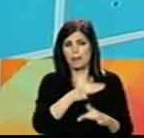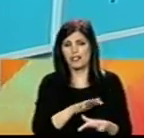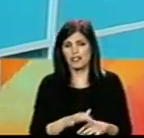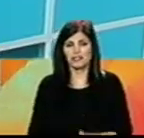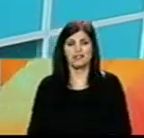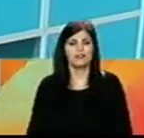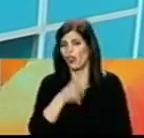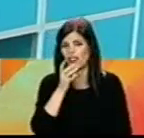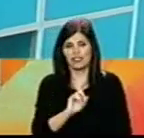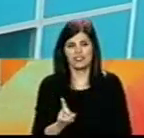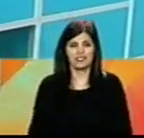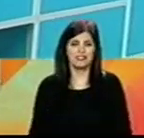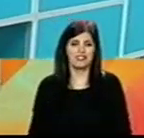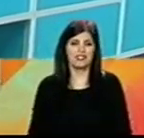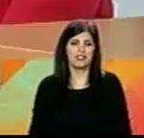Não digas isso.